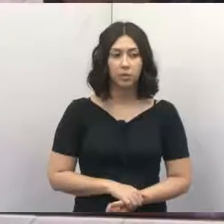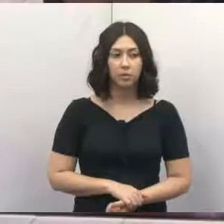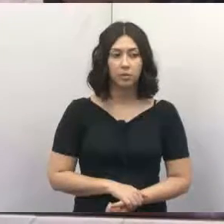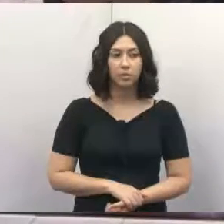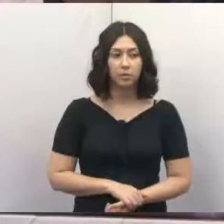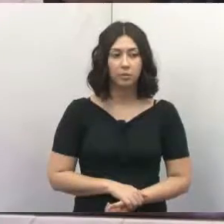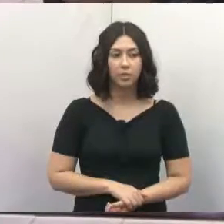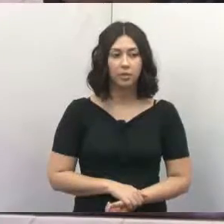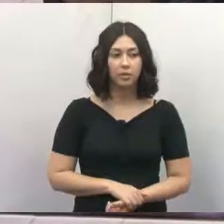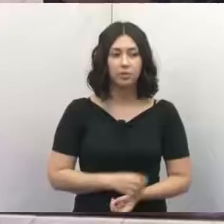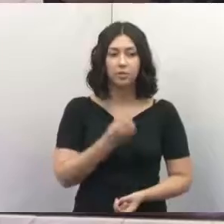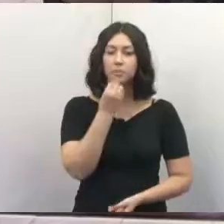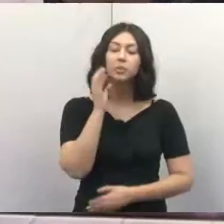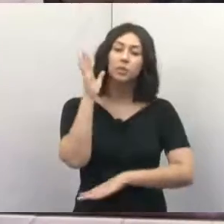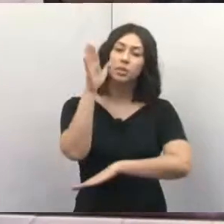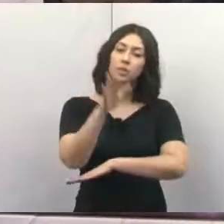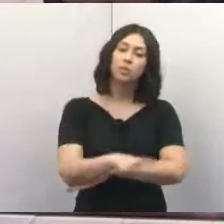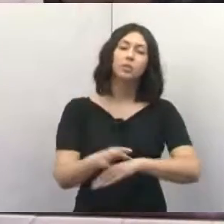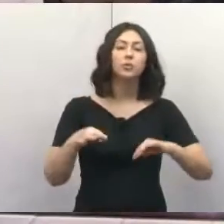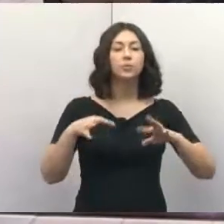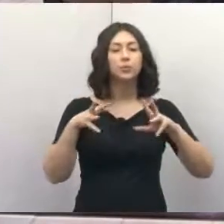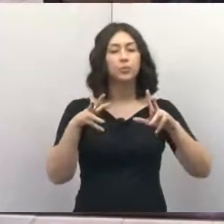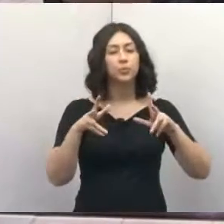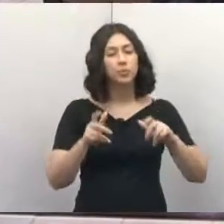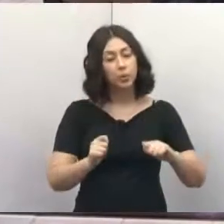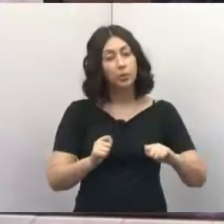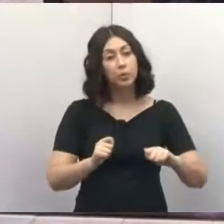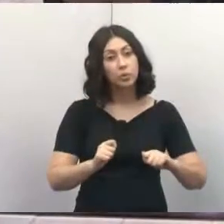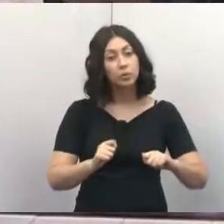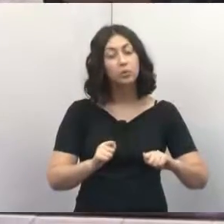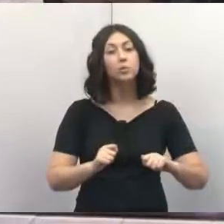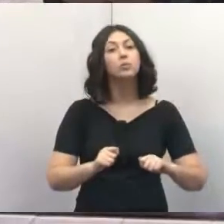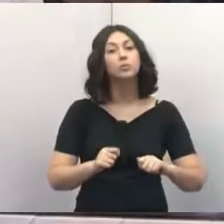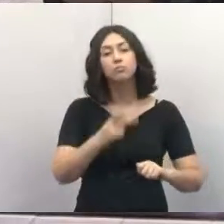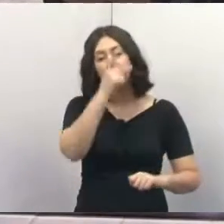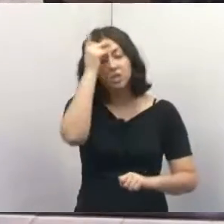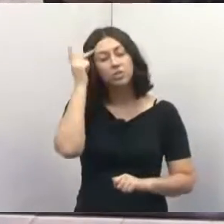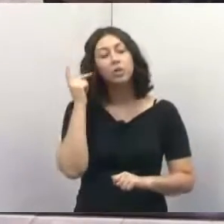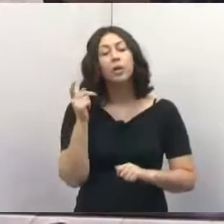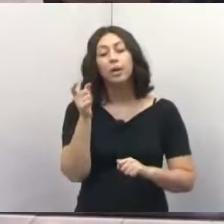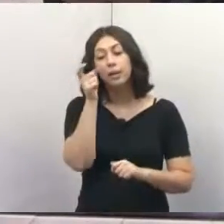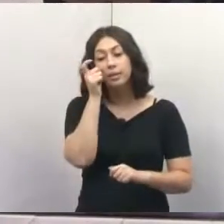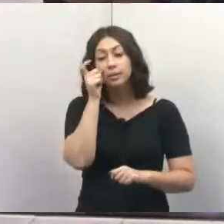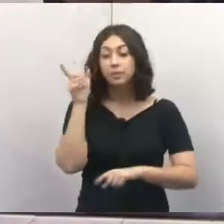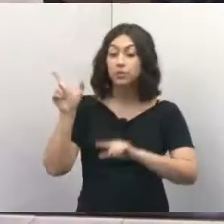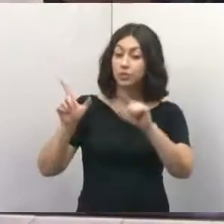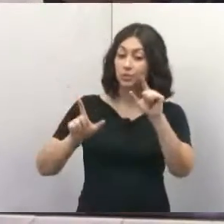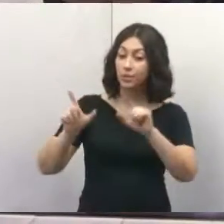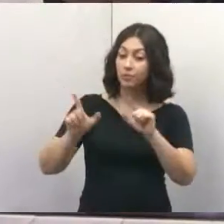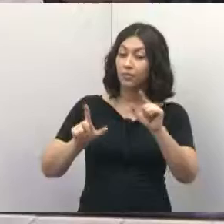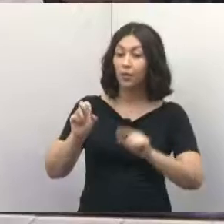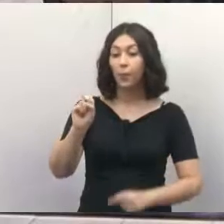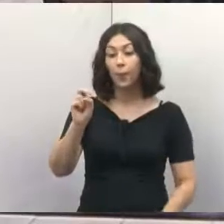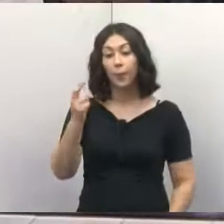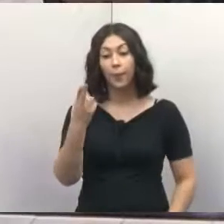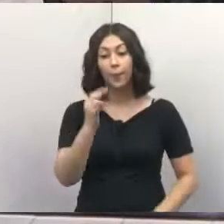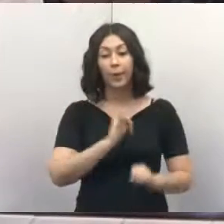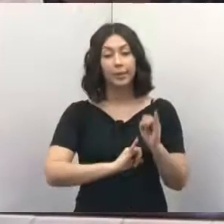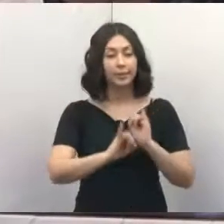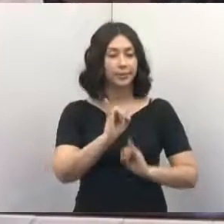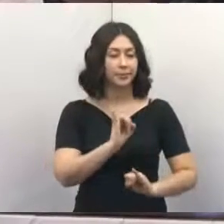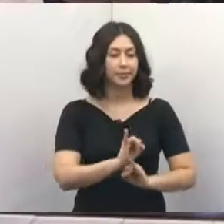Boa tarde a todos, presidente Paulinho, nobres colegas vereadores, os munícipes que nos acompanham e nos assistem pela TV Câmara através da internet e da